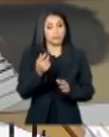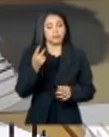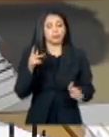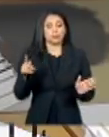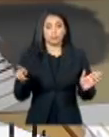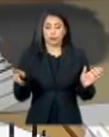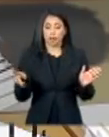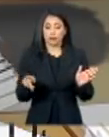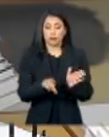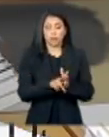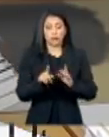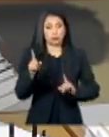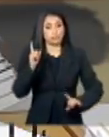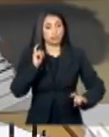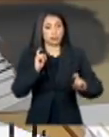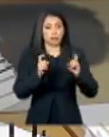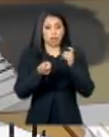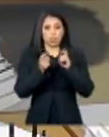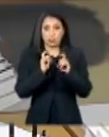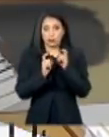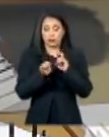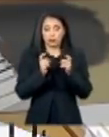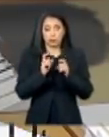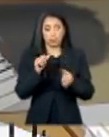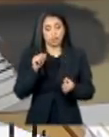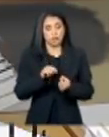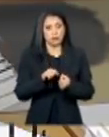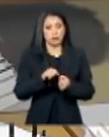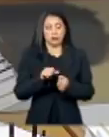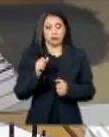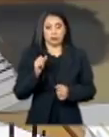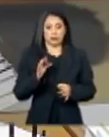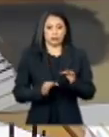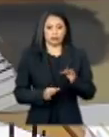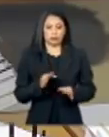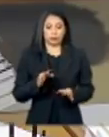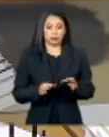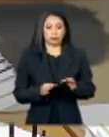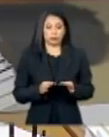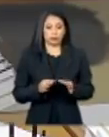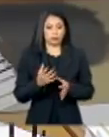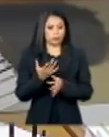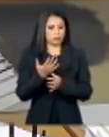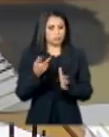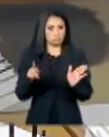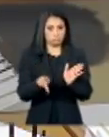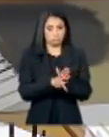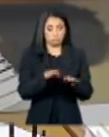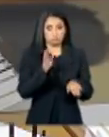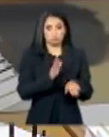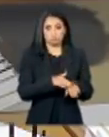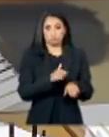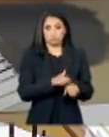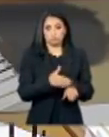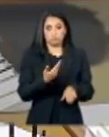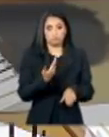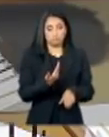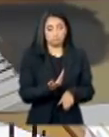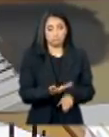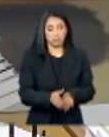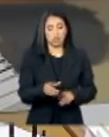administração fazer justiça por mão própria atuar no campo